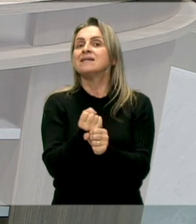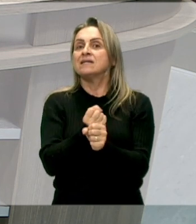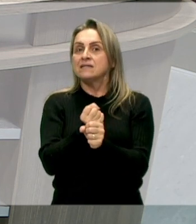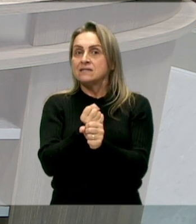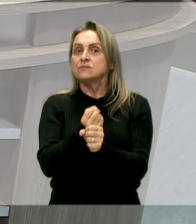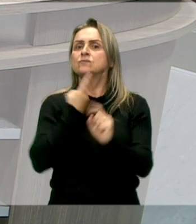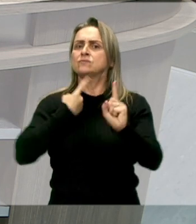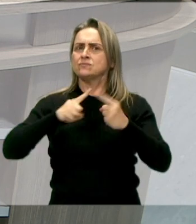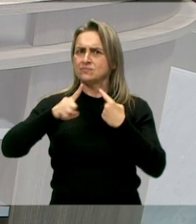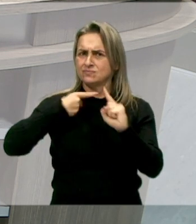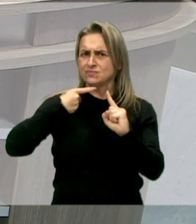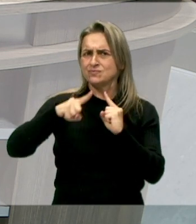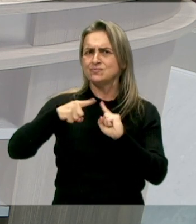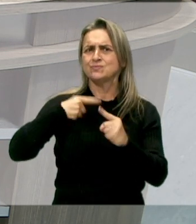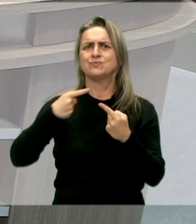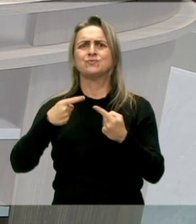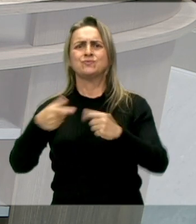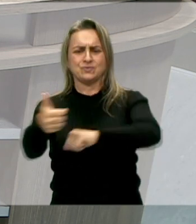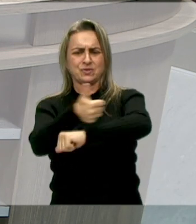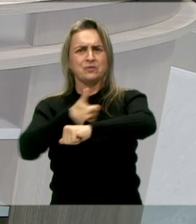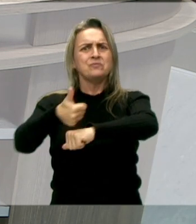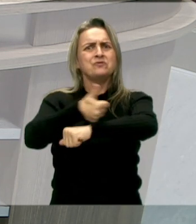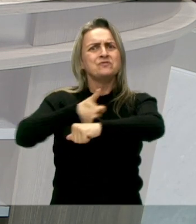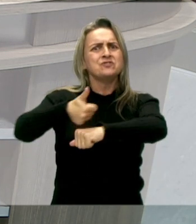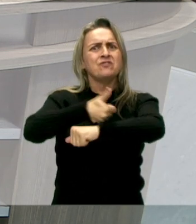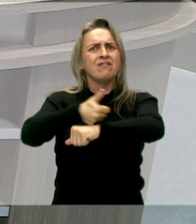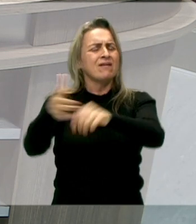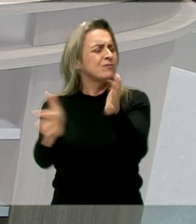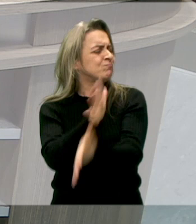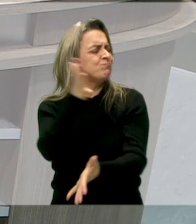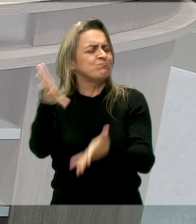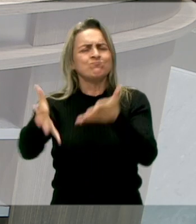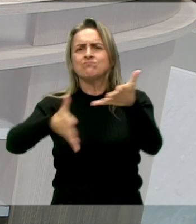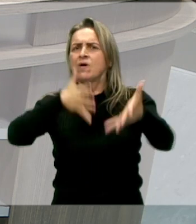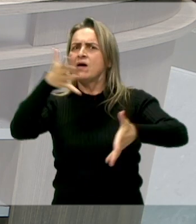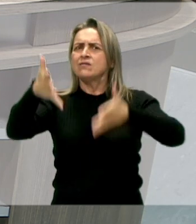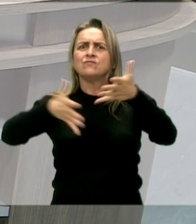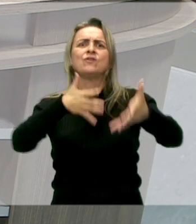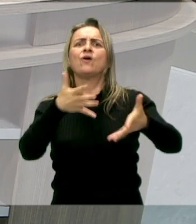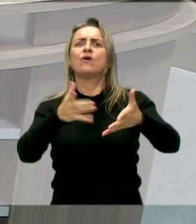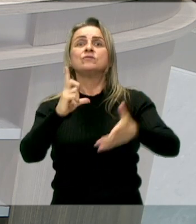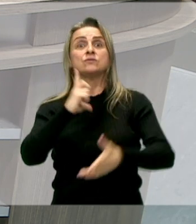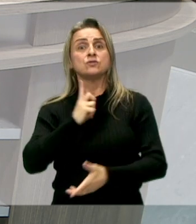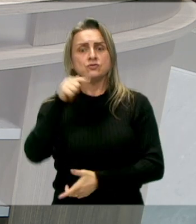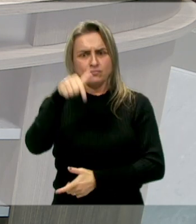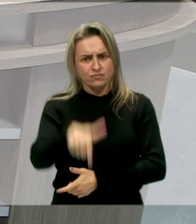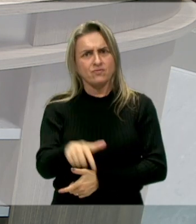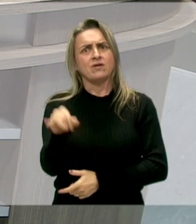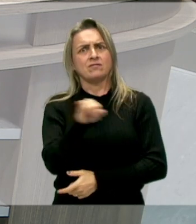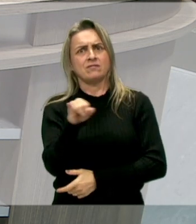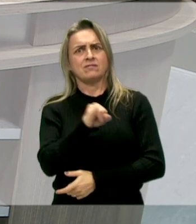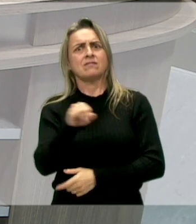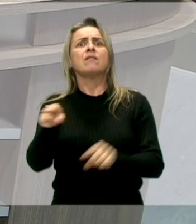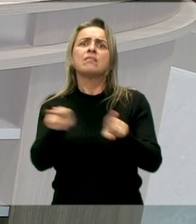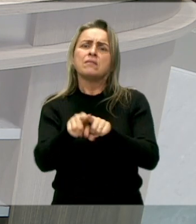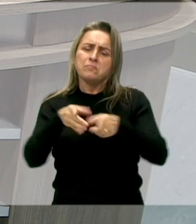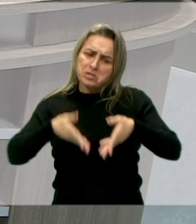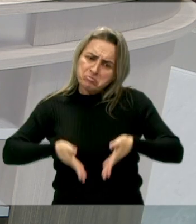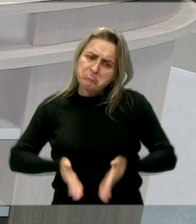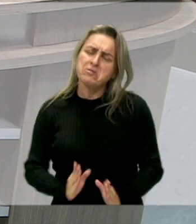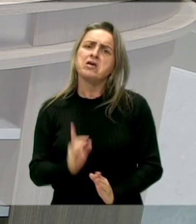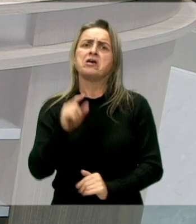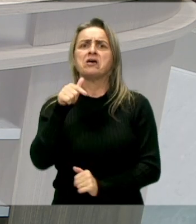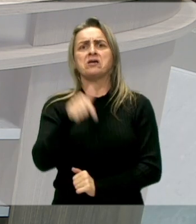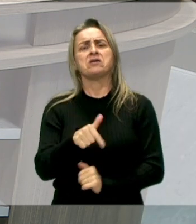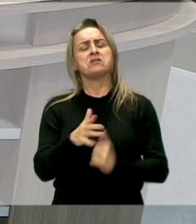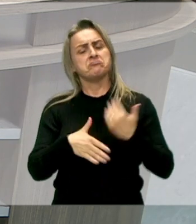De músicas, de músicos sensacionais que passaram aqui por Itajaí, que nasceram aqui, que se desenvolveram aqui, que aqui desenvolveram o